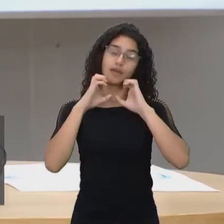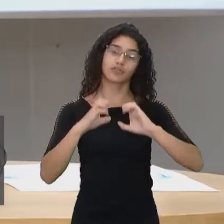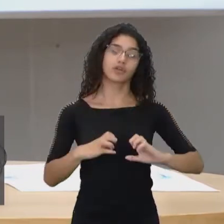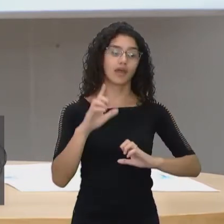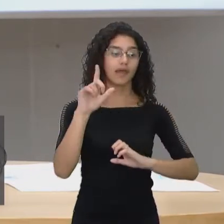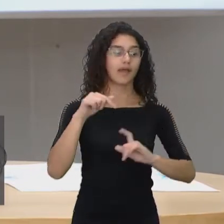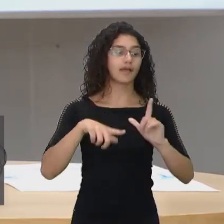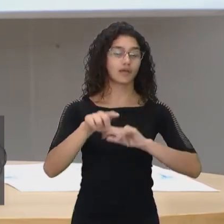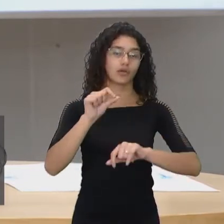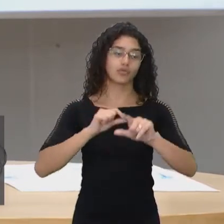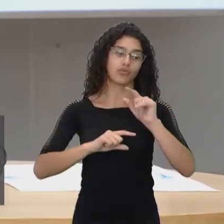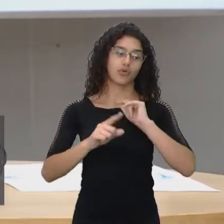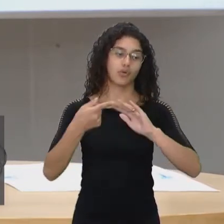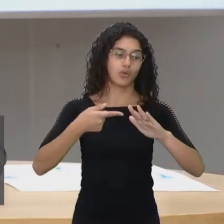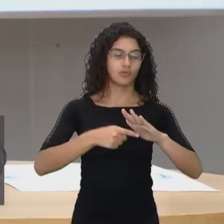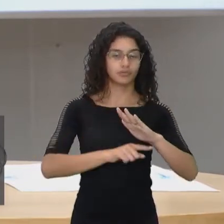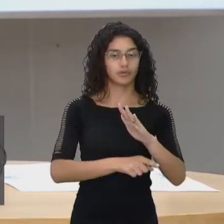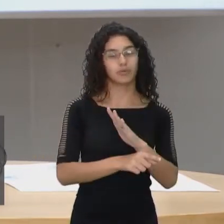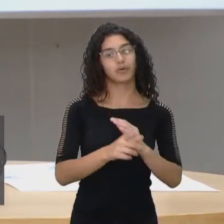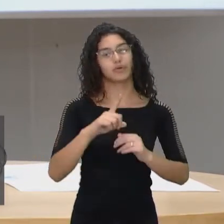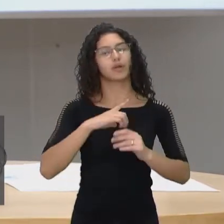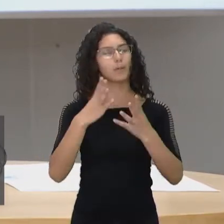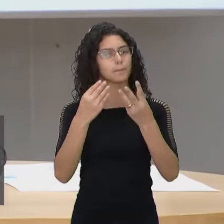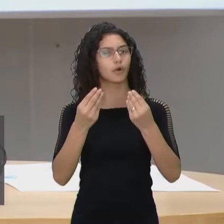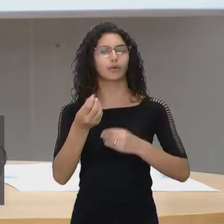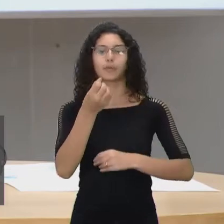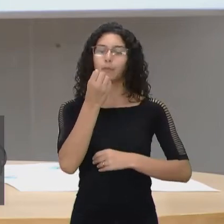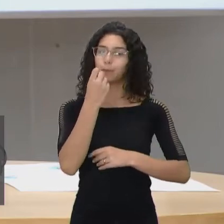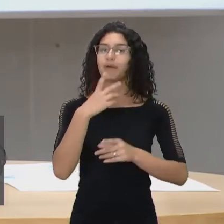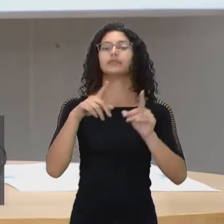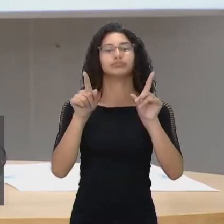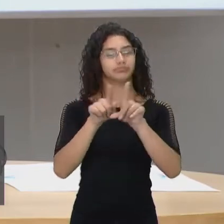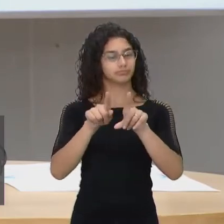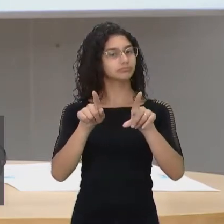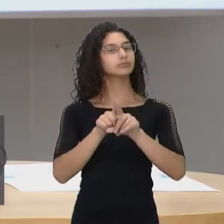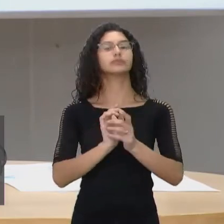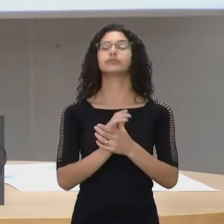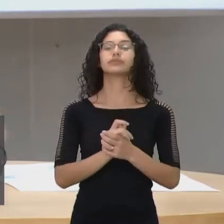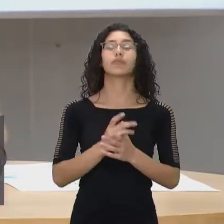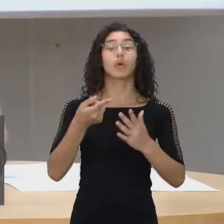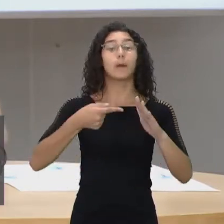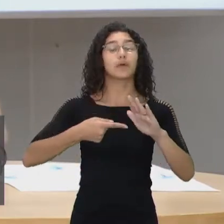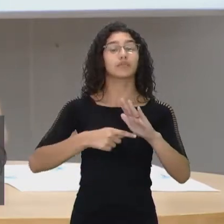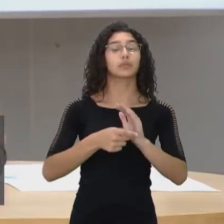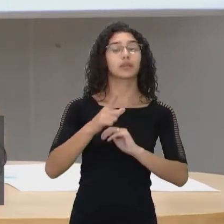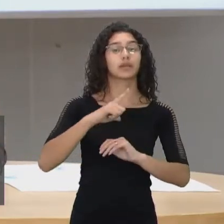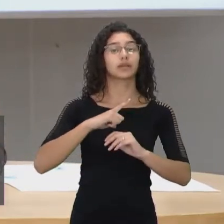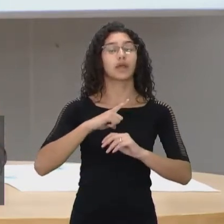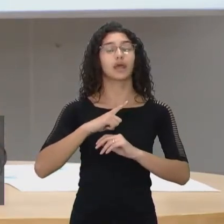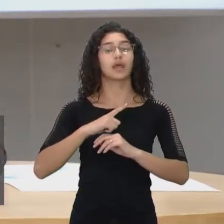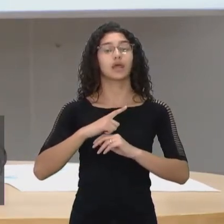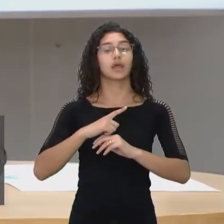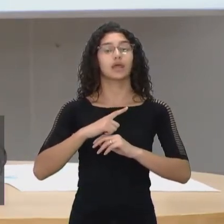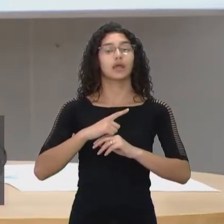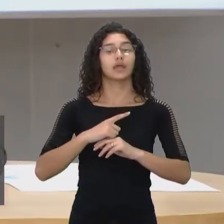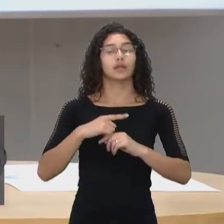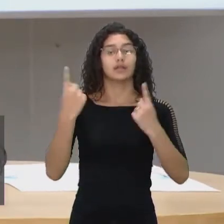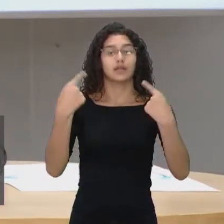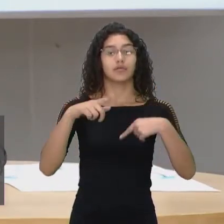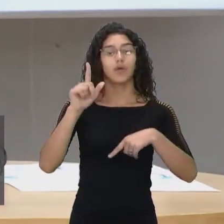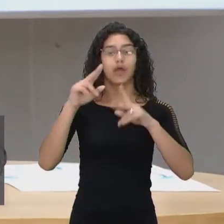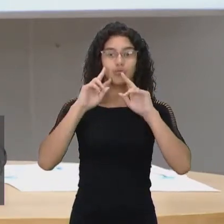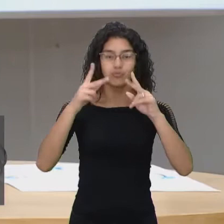que escolheu esse aprofundamento, escolheu muito bem escolhido, diga-se de passagem, o aprofundamento Superar Desafios de